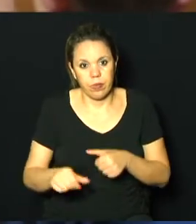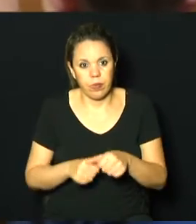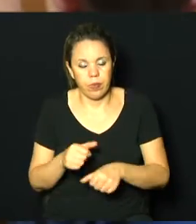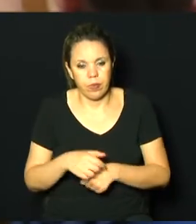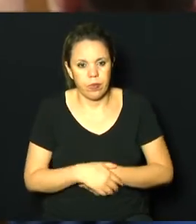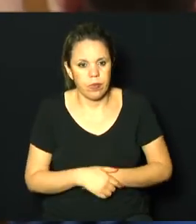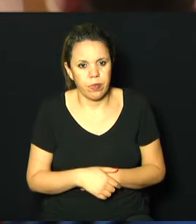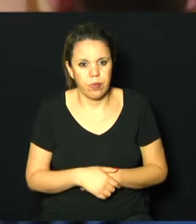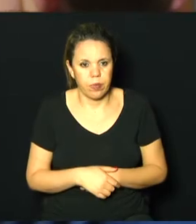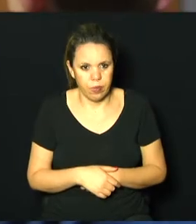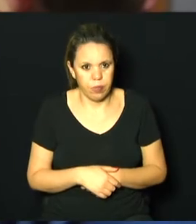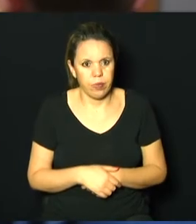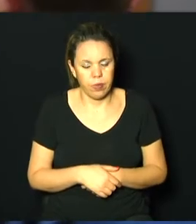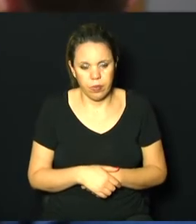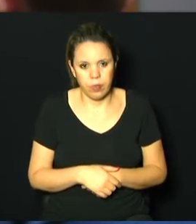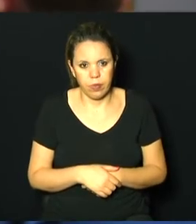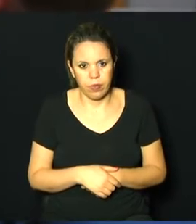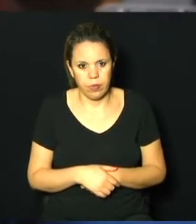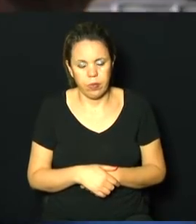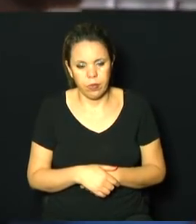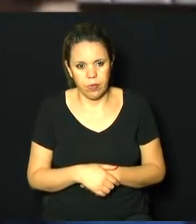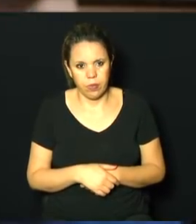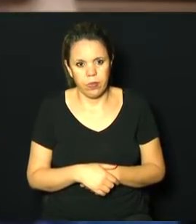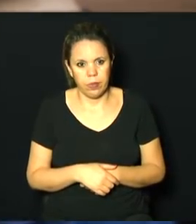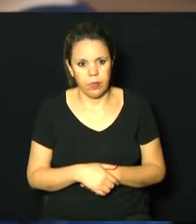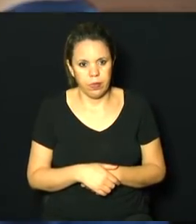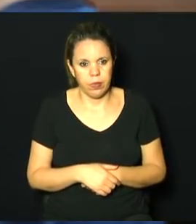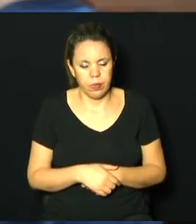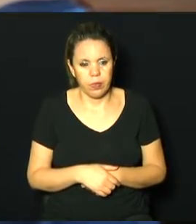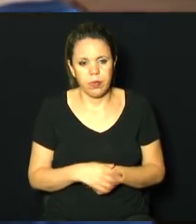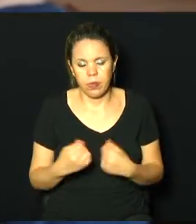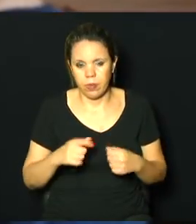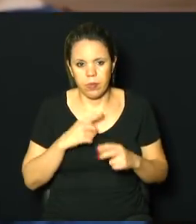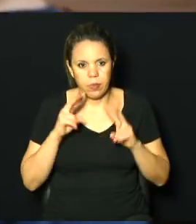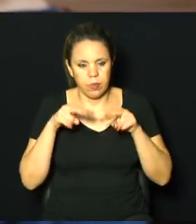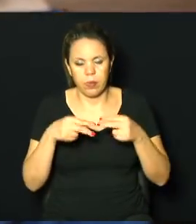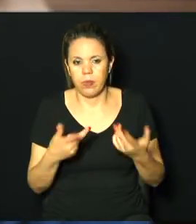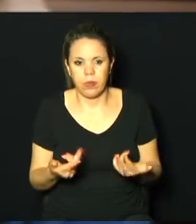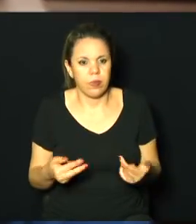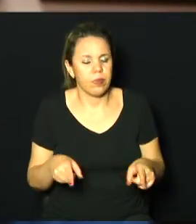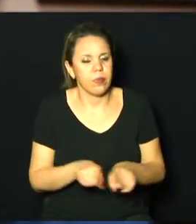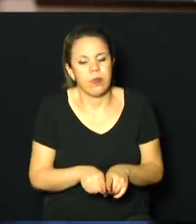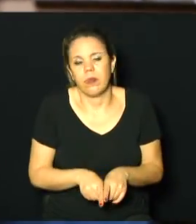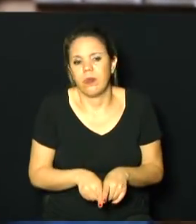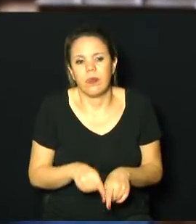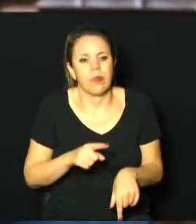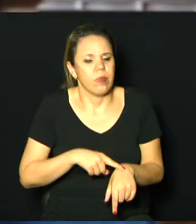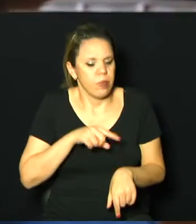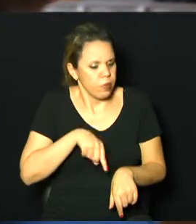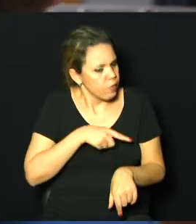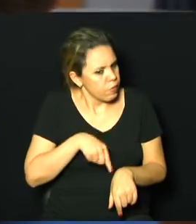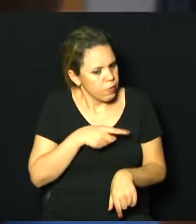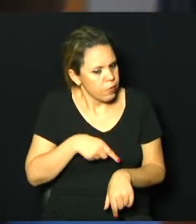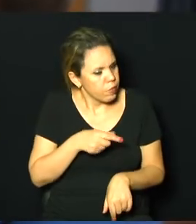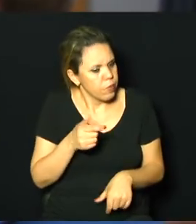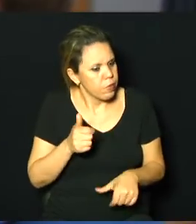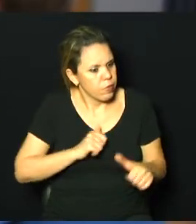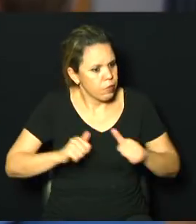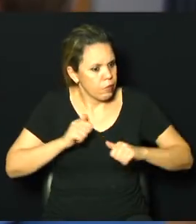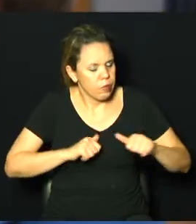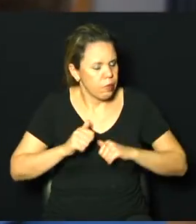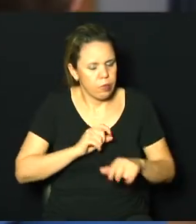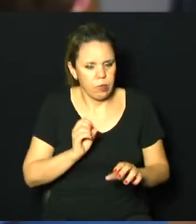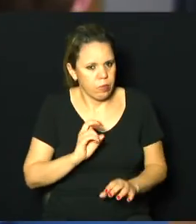agora. Inverteu. E aí a gente precisa olhar para isso também, porque senão eu fico o tempo todo tomado com isso